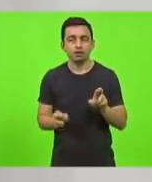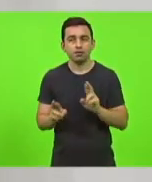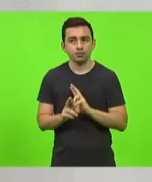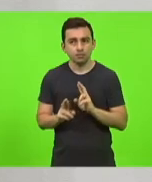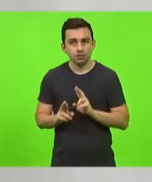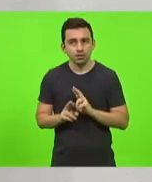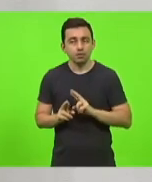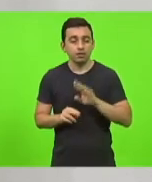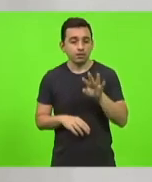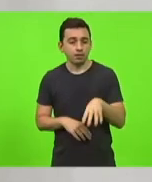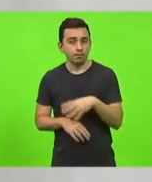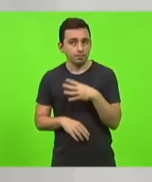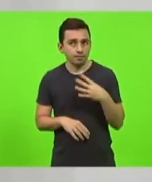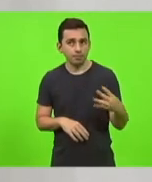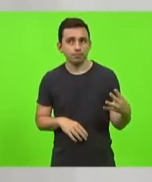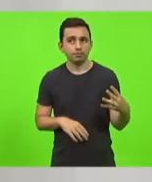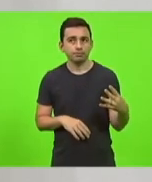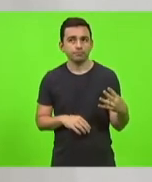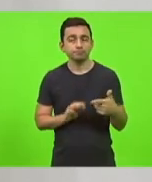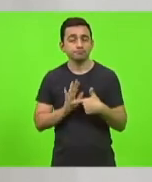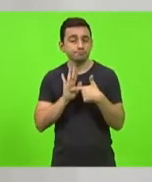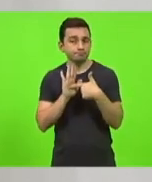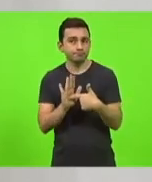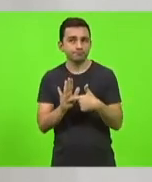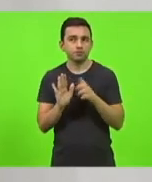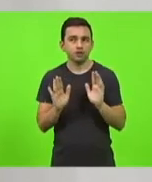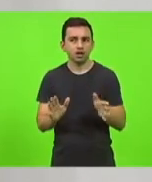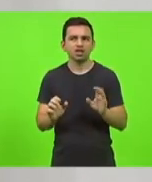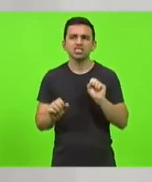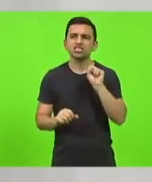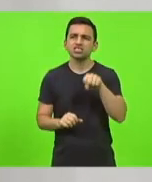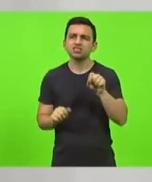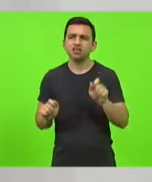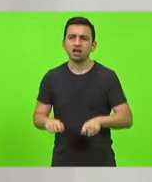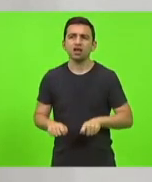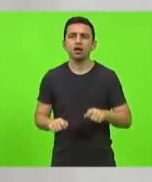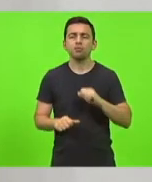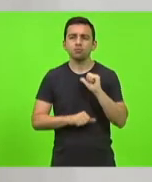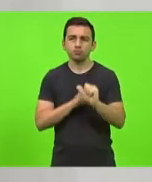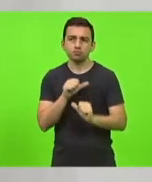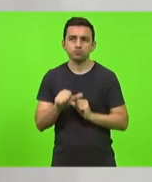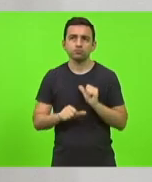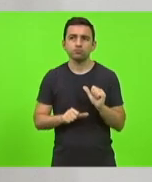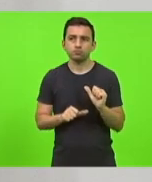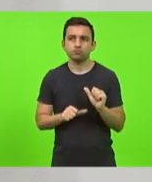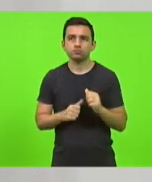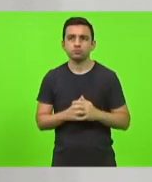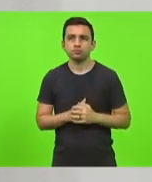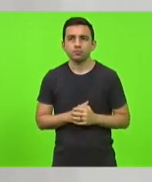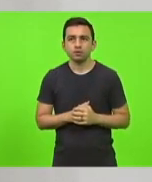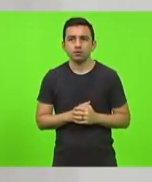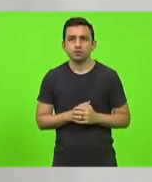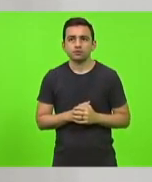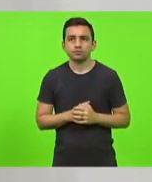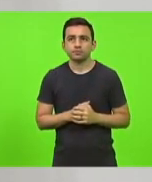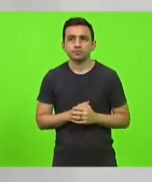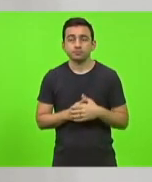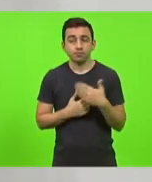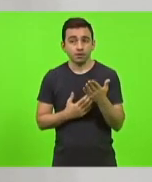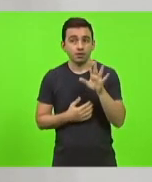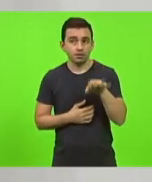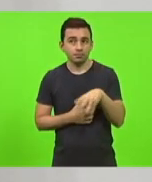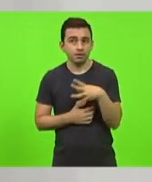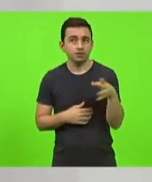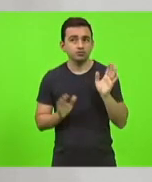foi apresentada e que, sim, nós podemos modificá-la. Esse é o meu entendimento. E essa tabela ela foi